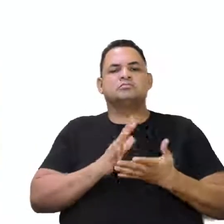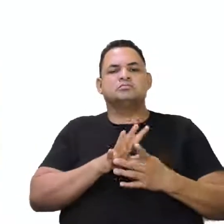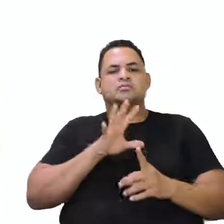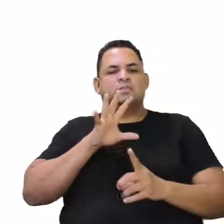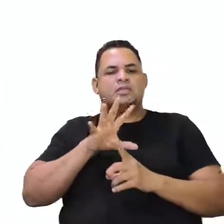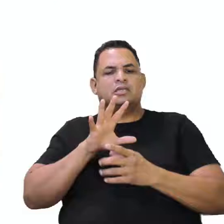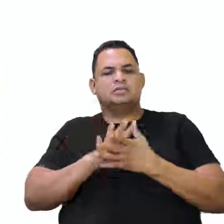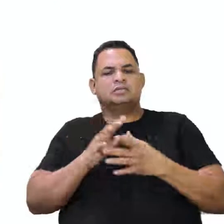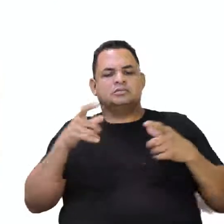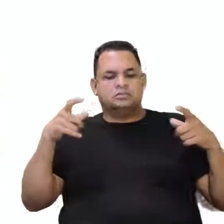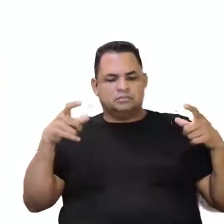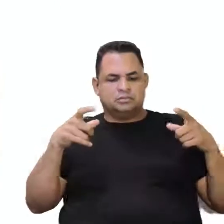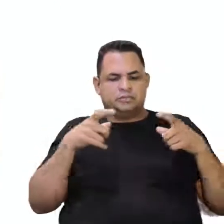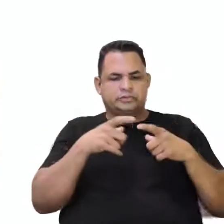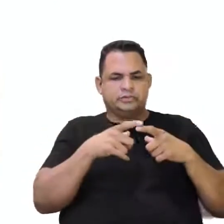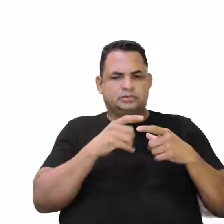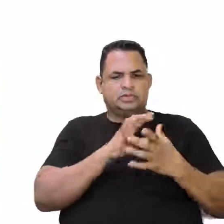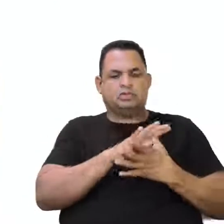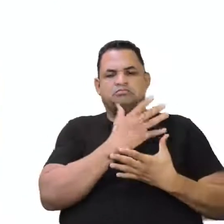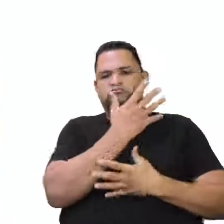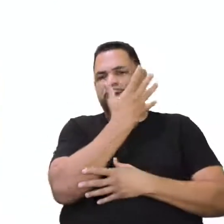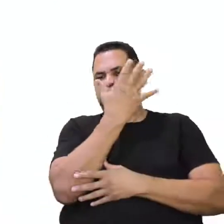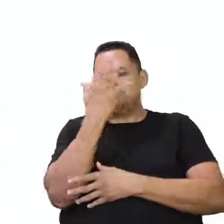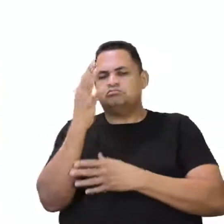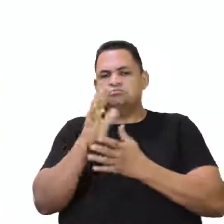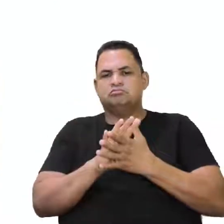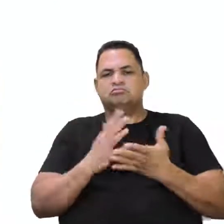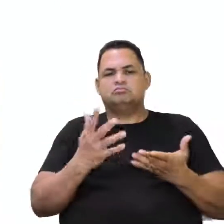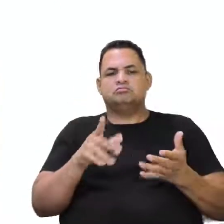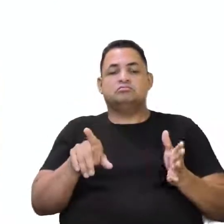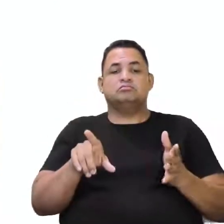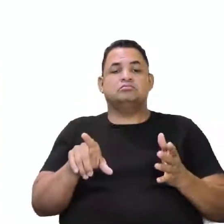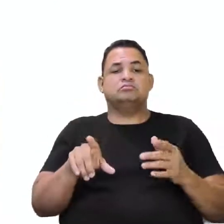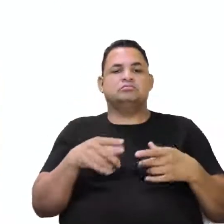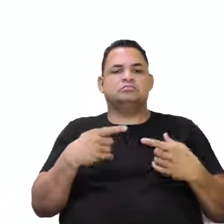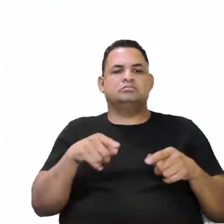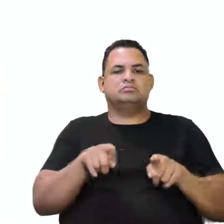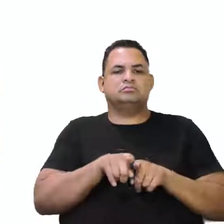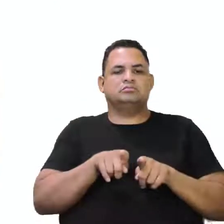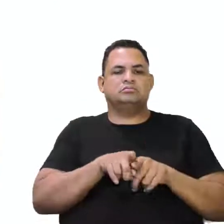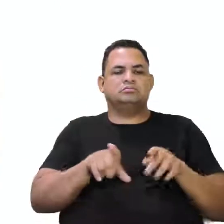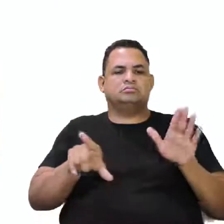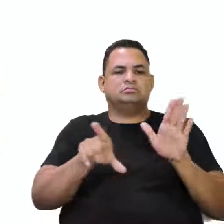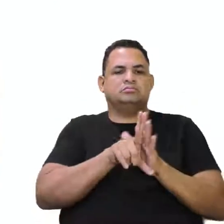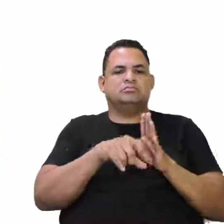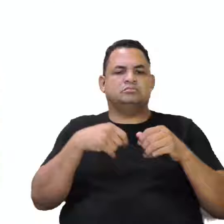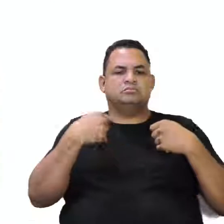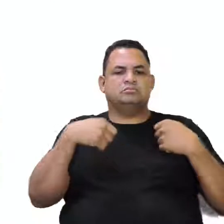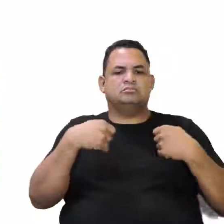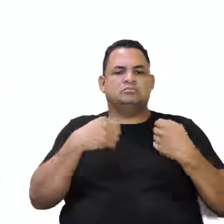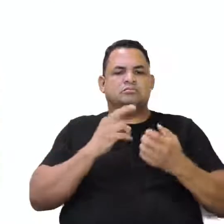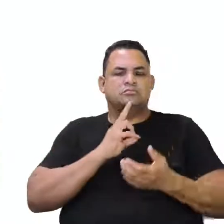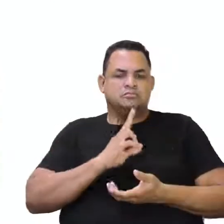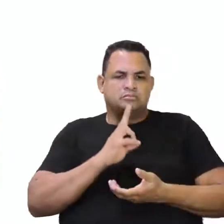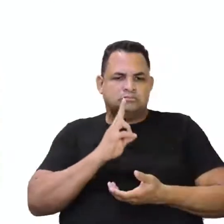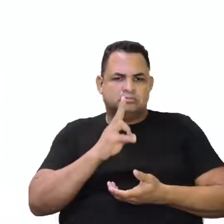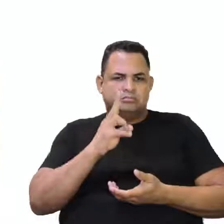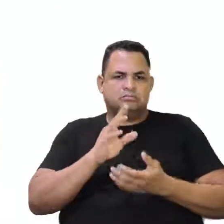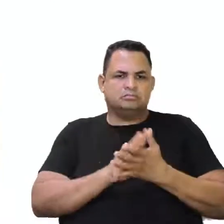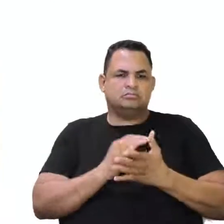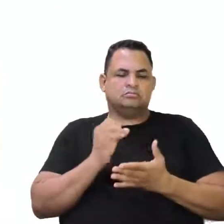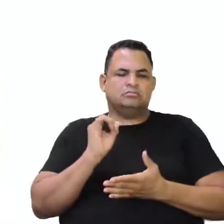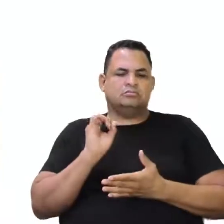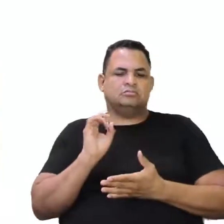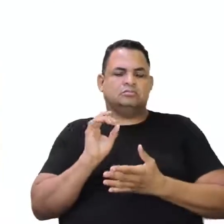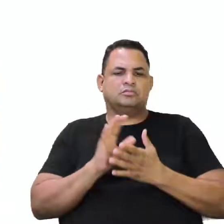danificar, sem regredir essa mata. E hoje, por lei, também, né, é exigido que você mantenha, você só